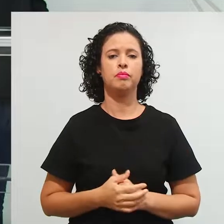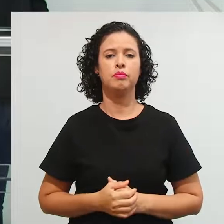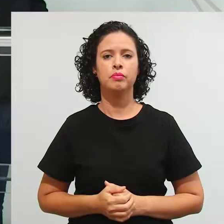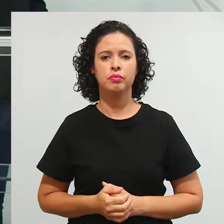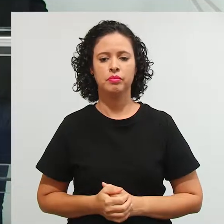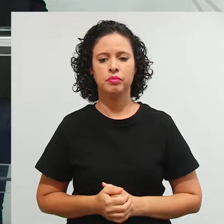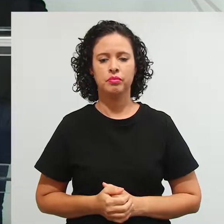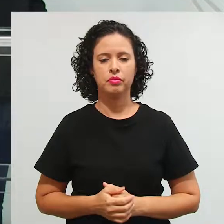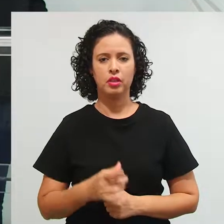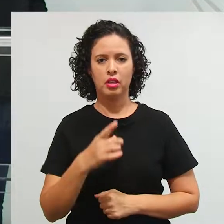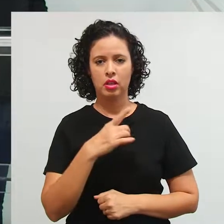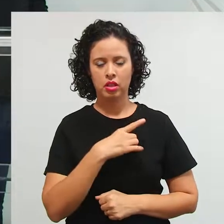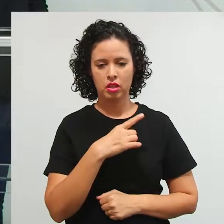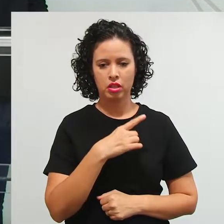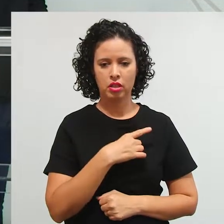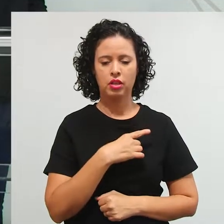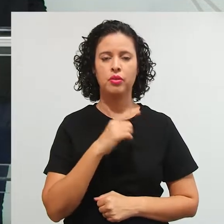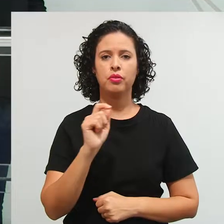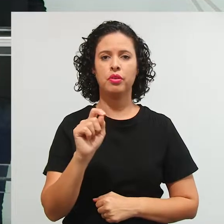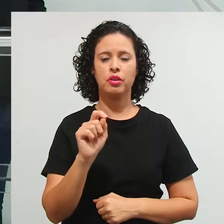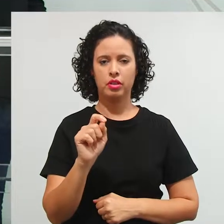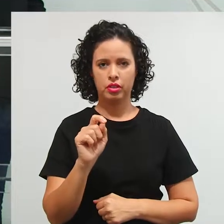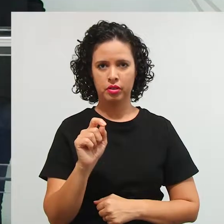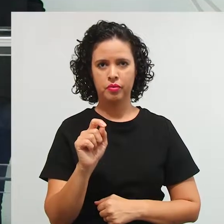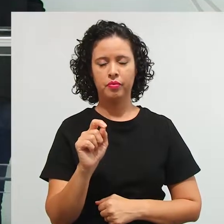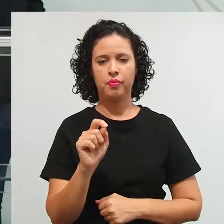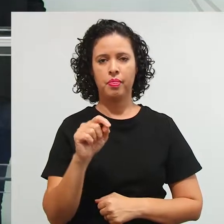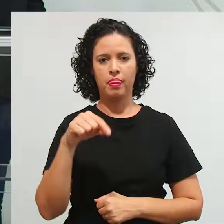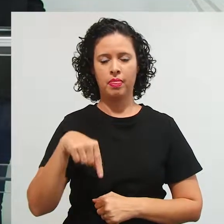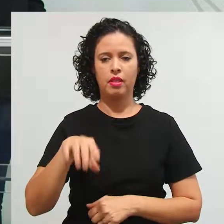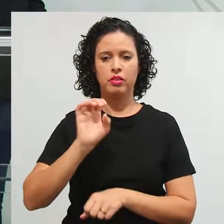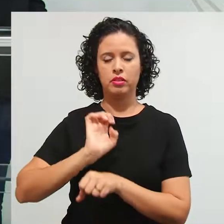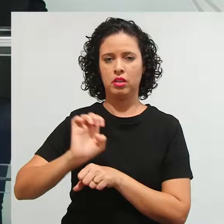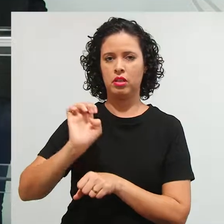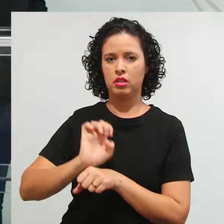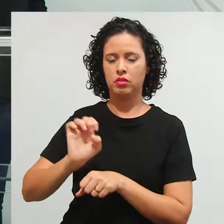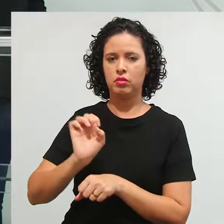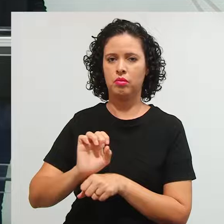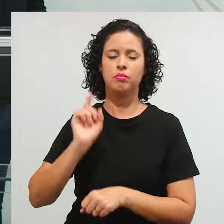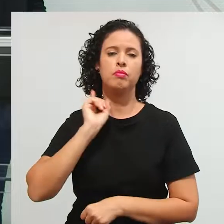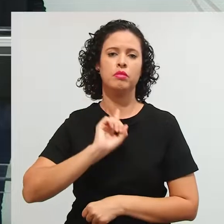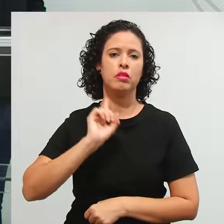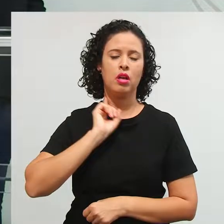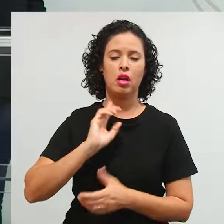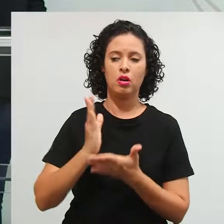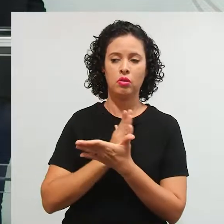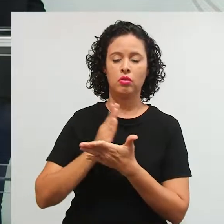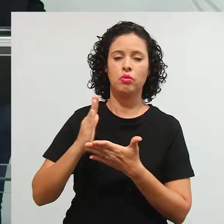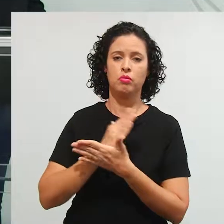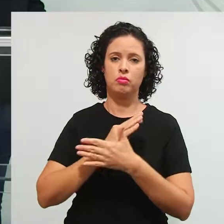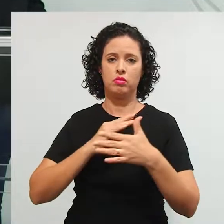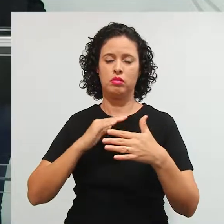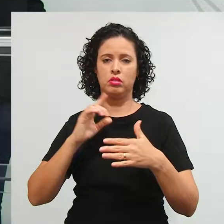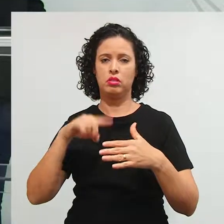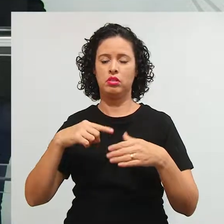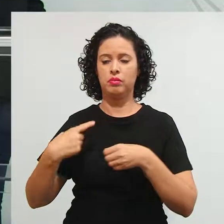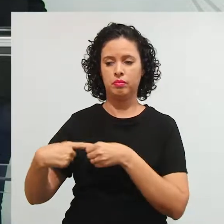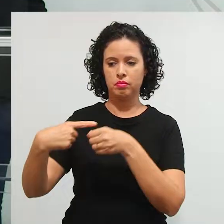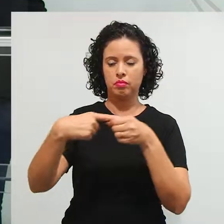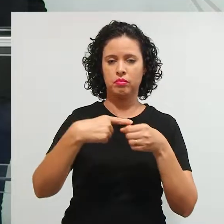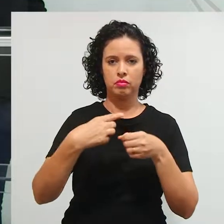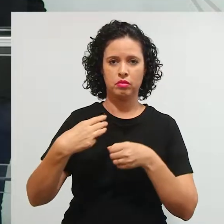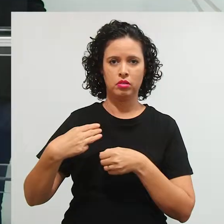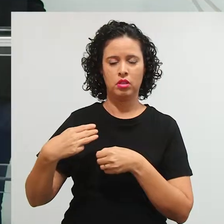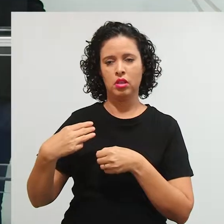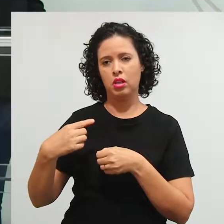Então, nós temos o estado de Minas Gerais este ano, tem algumas cidades da região leste, inclusive a